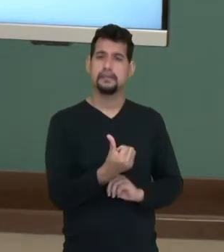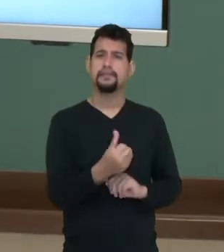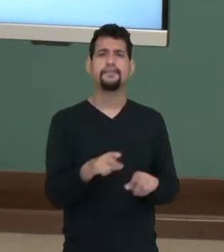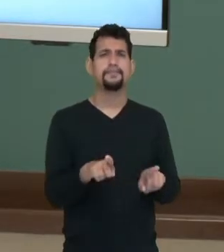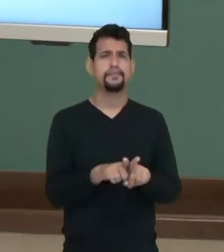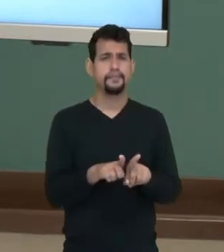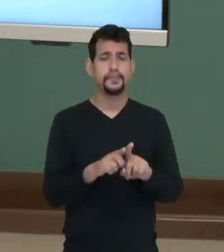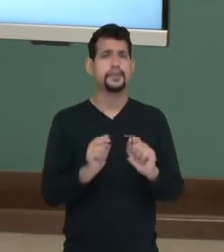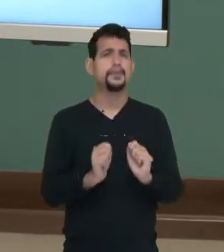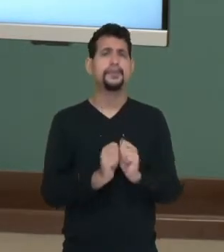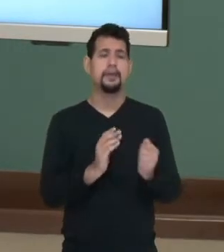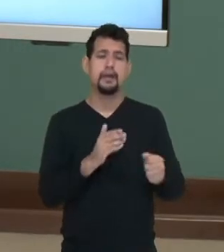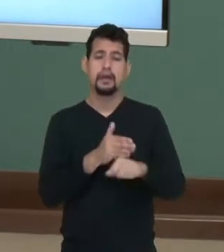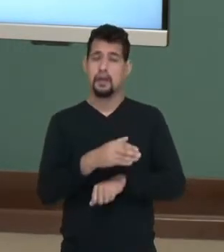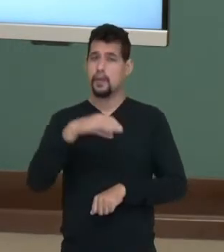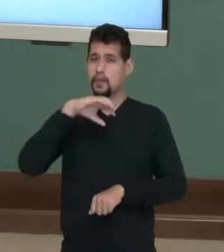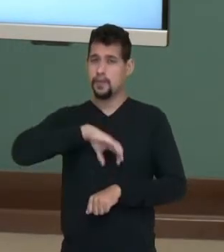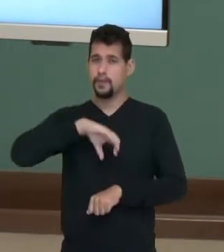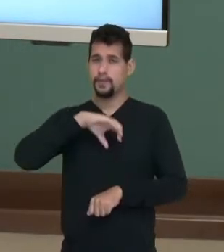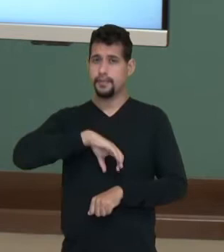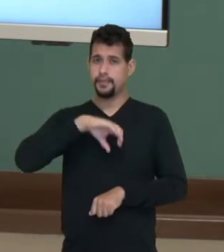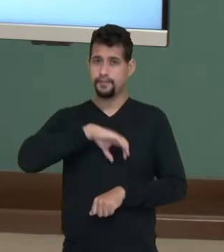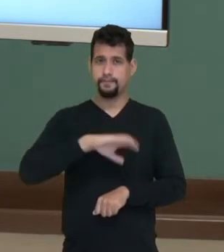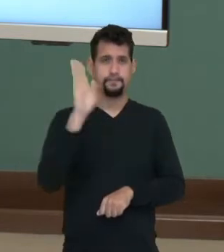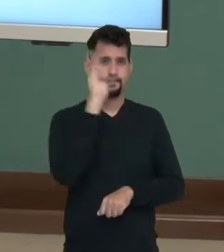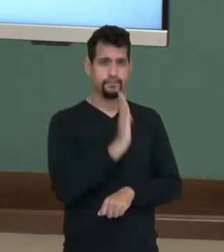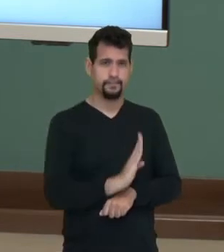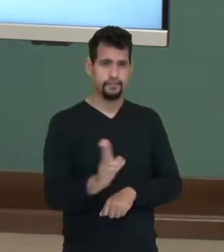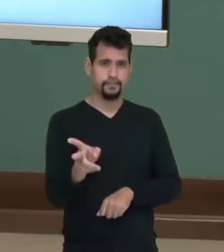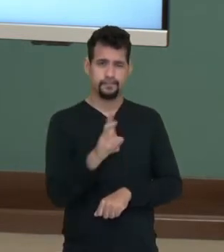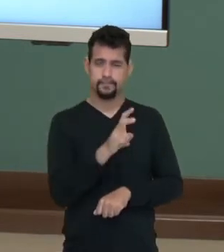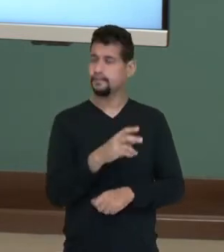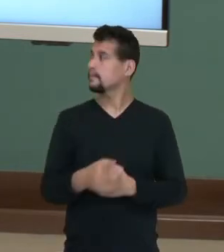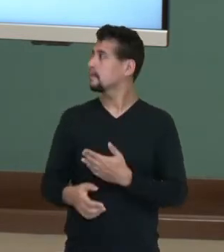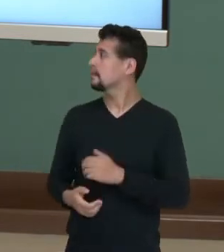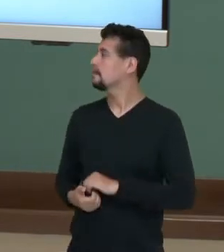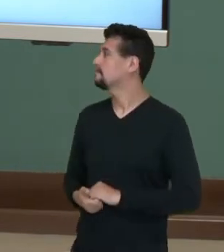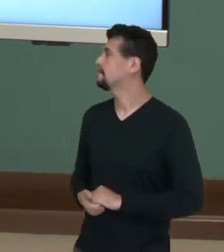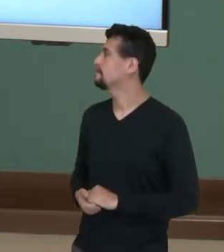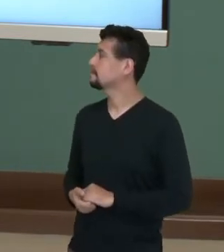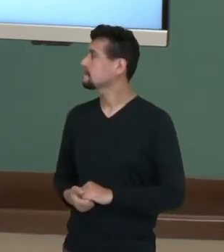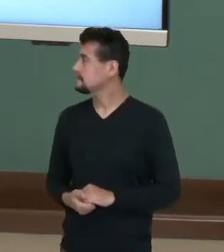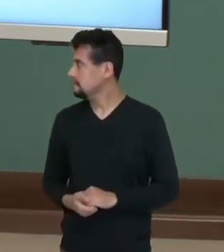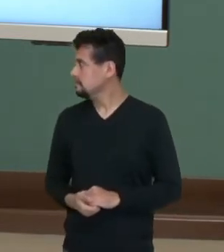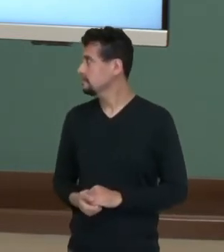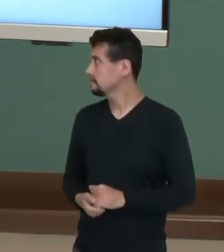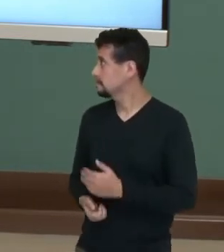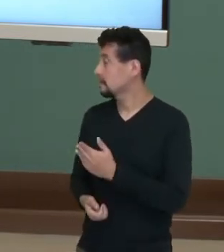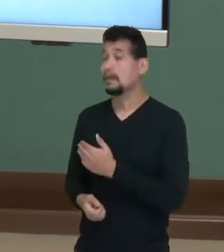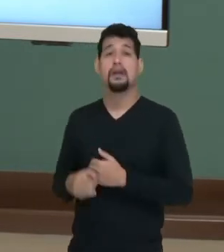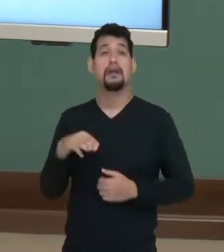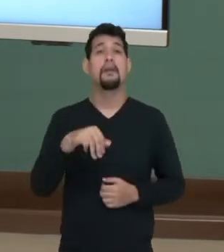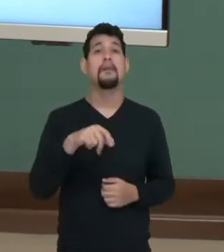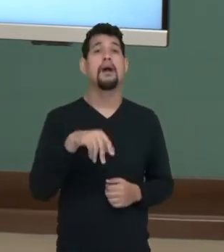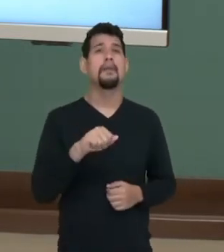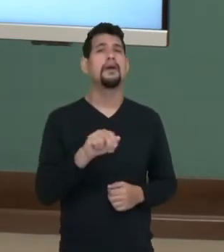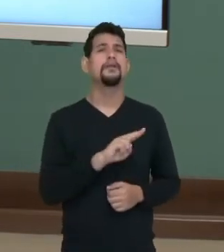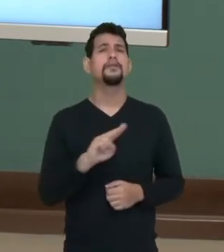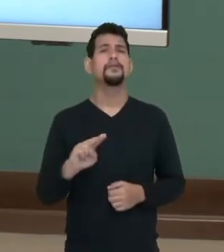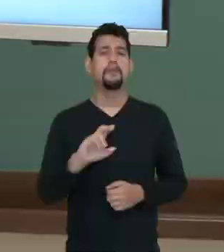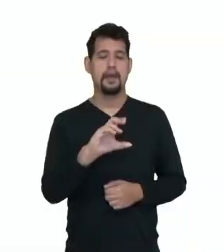com a entrada dos portugueses no nosso país. Vamos ver, então? Então, aqui, ó, tem um mapa das chamadas